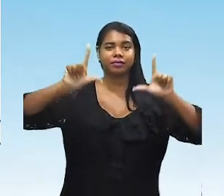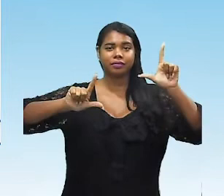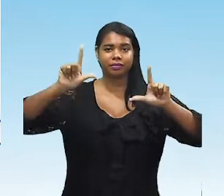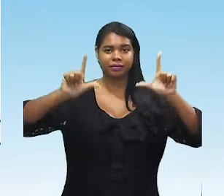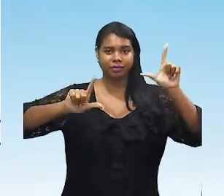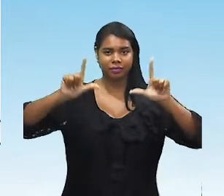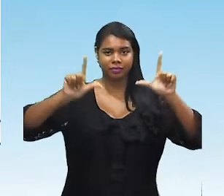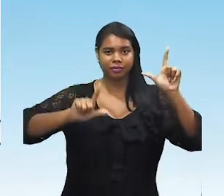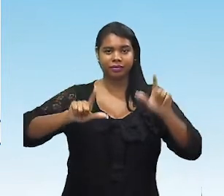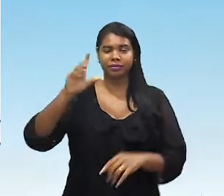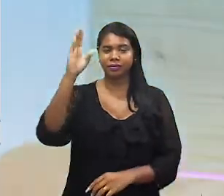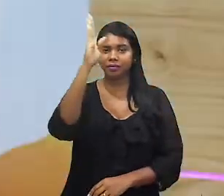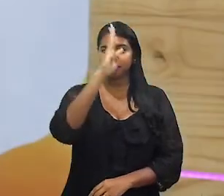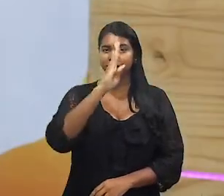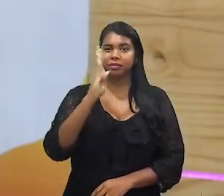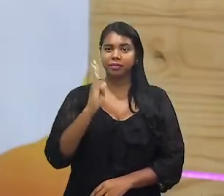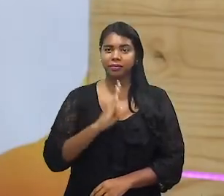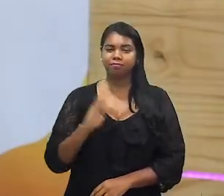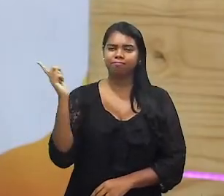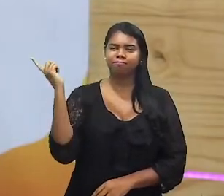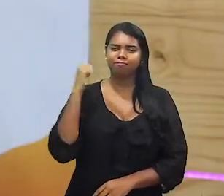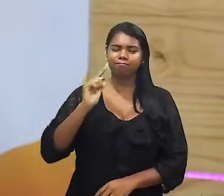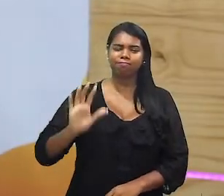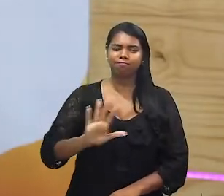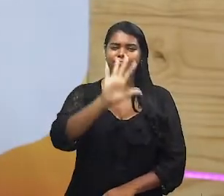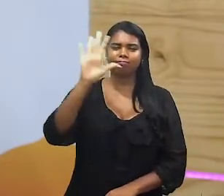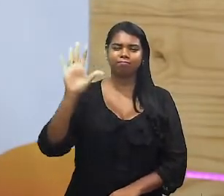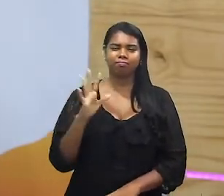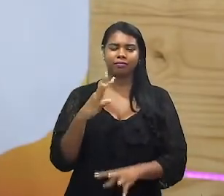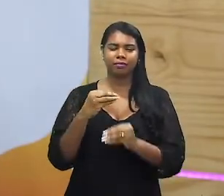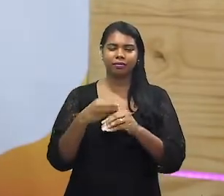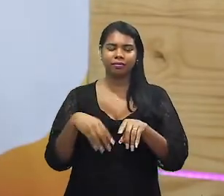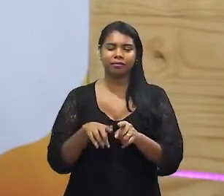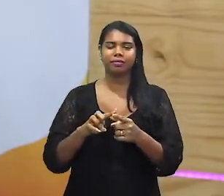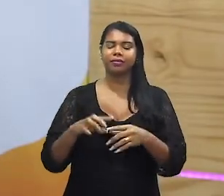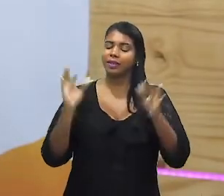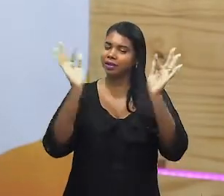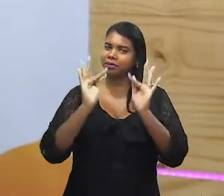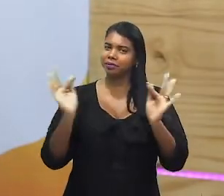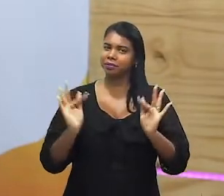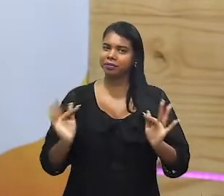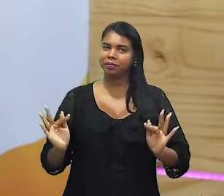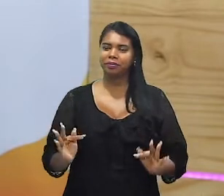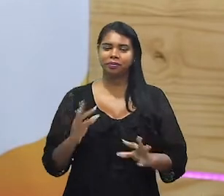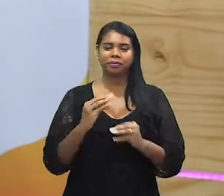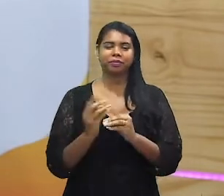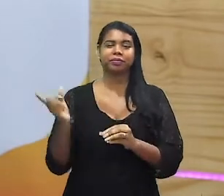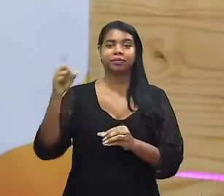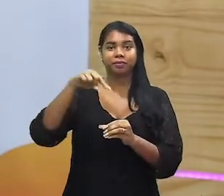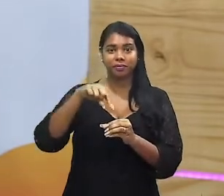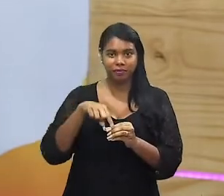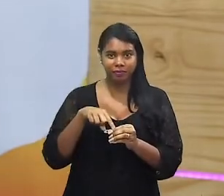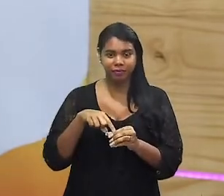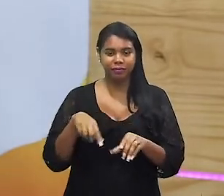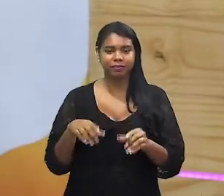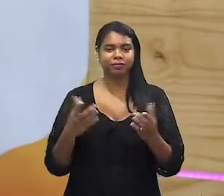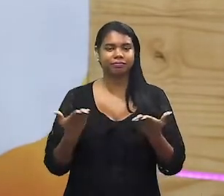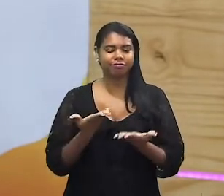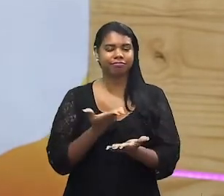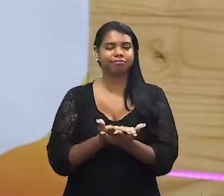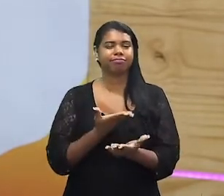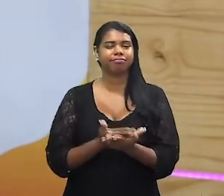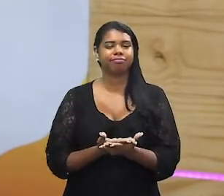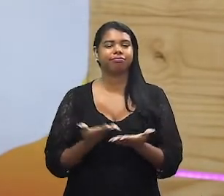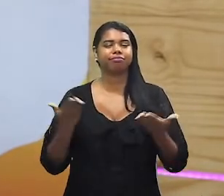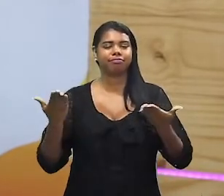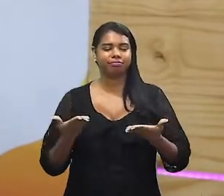tem um alcance nacional, né? Então a gente fica muito feliz em poder voltar, retomar as aulas ao